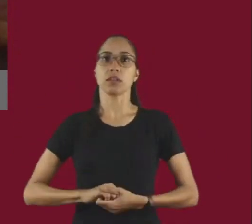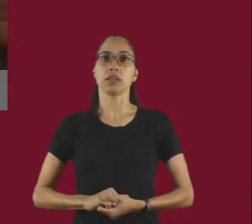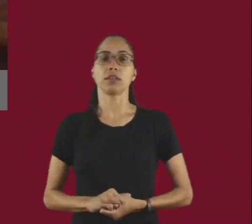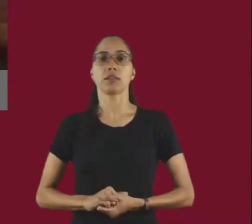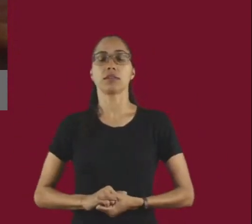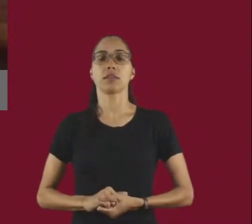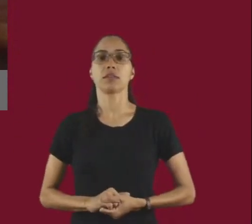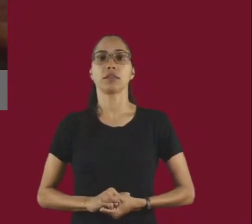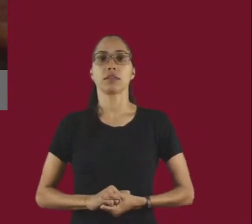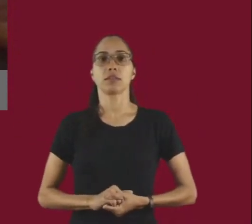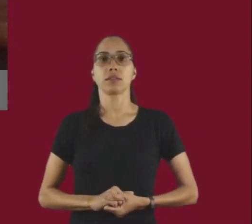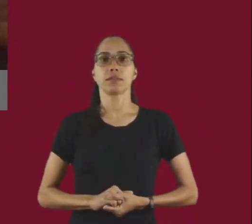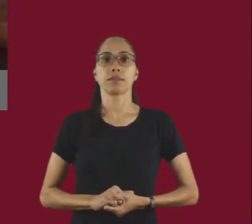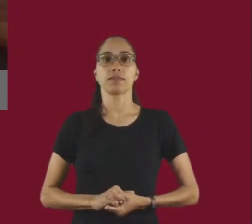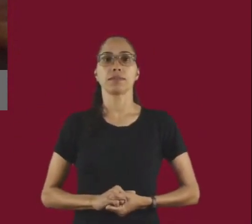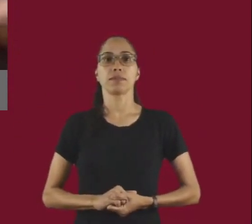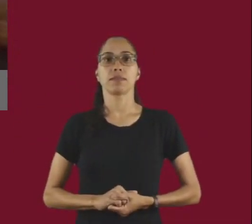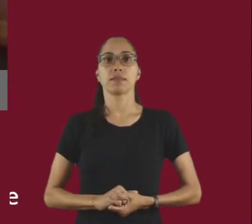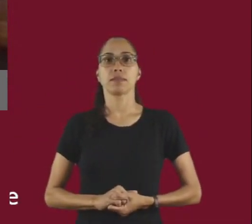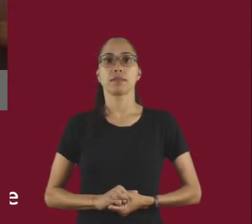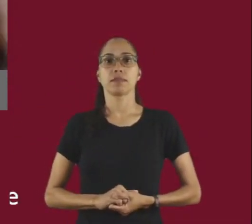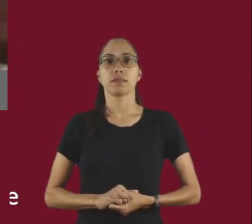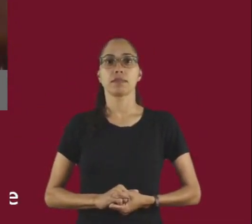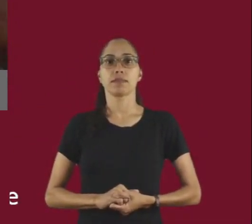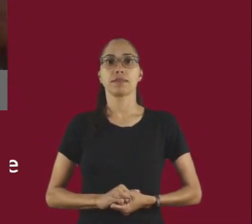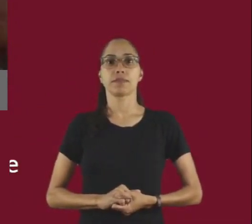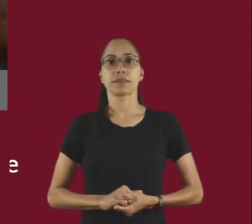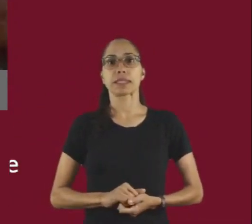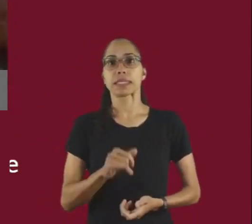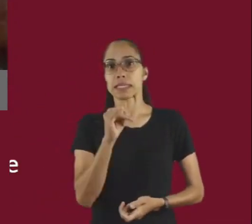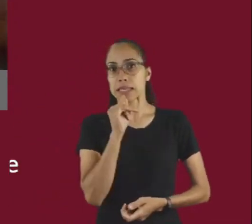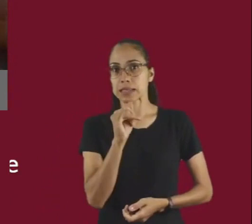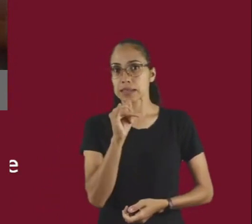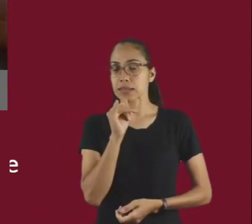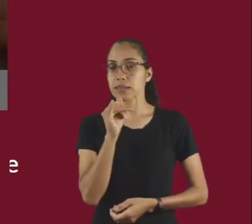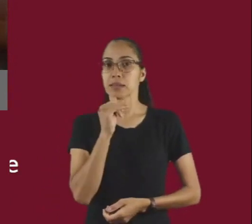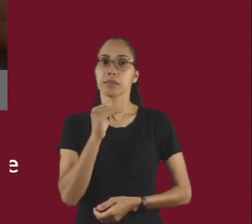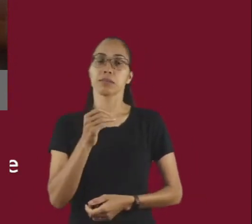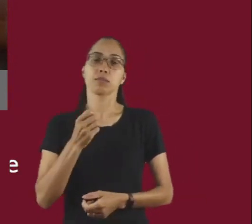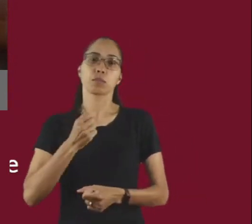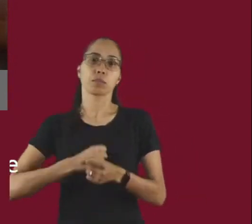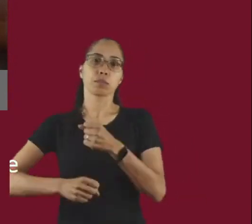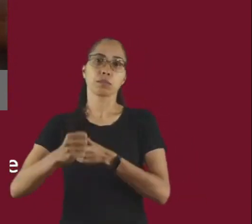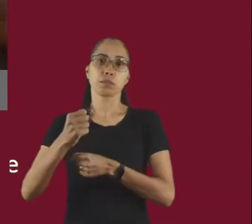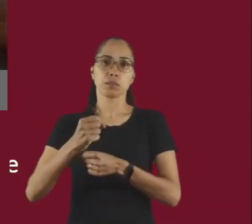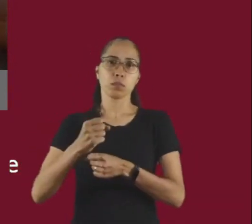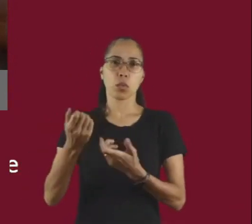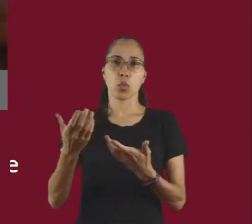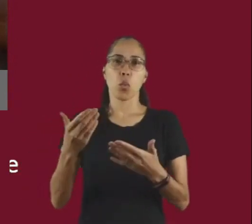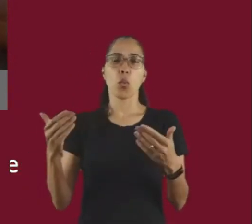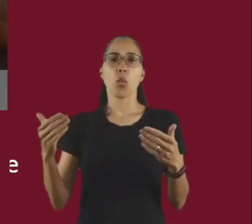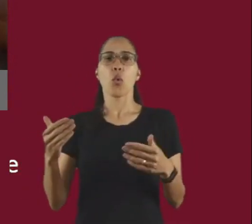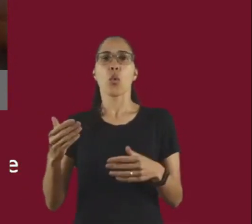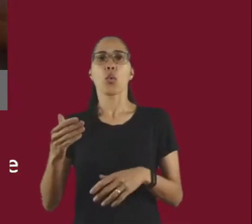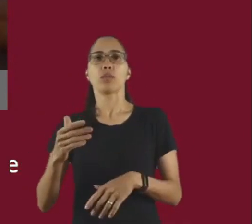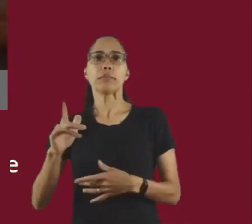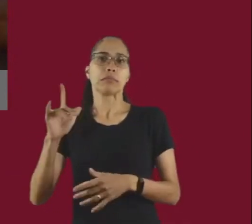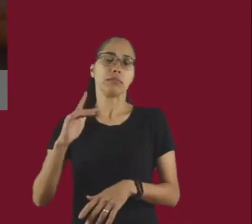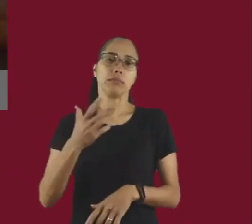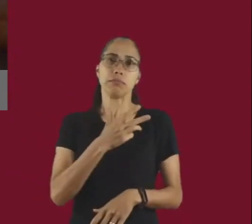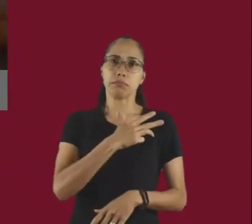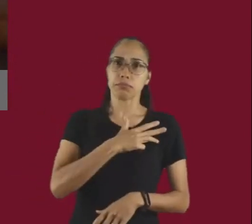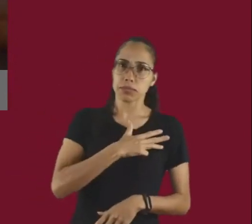Natureza no Planalto, onde se faziam as reivindicações, né, para o presidente, as